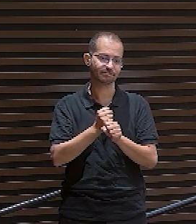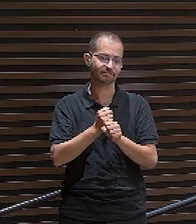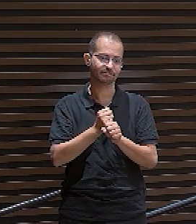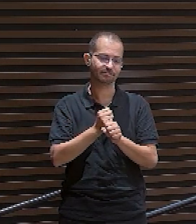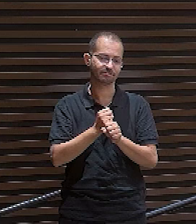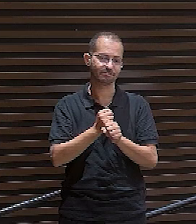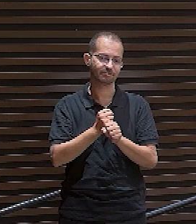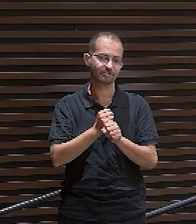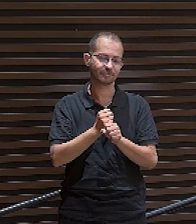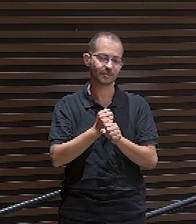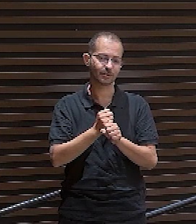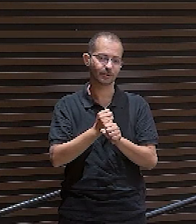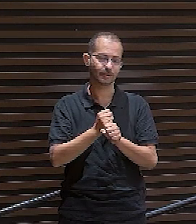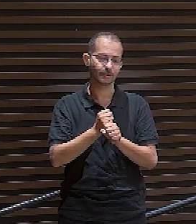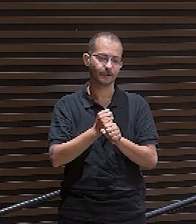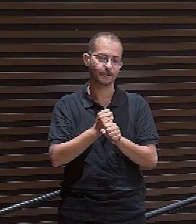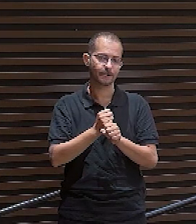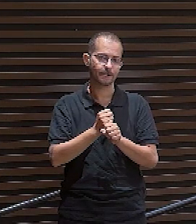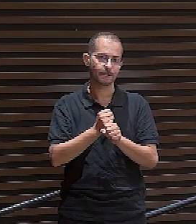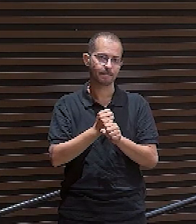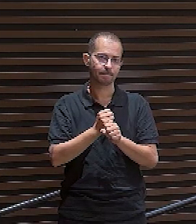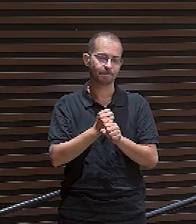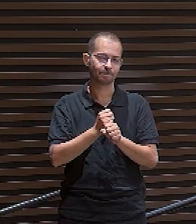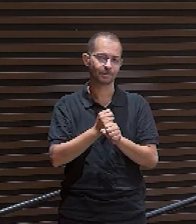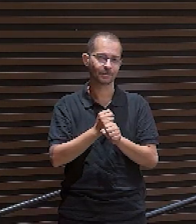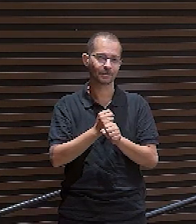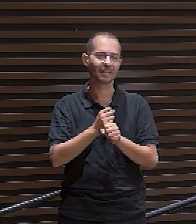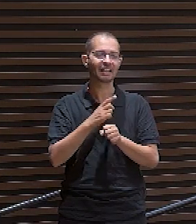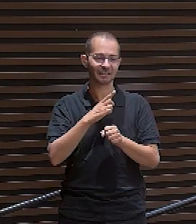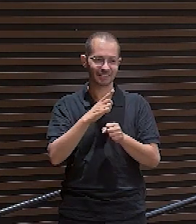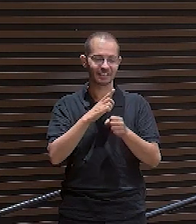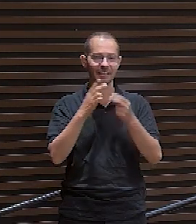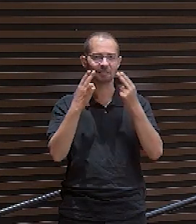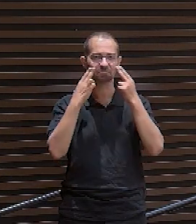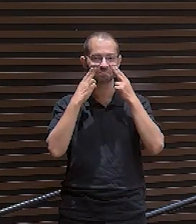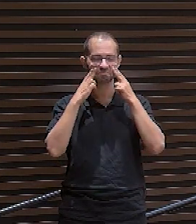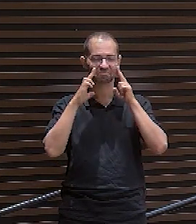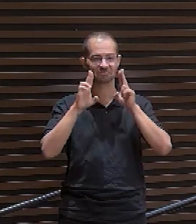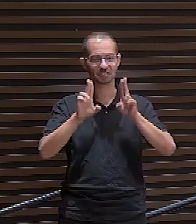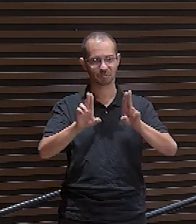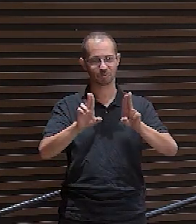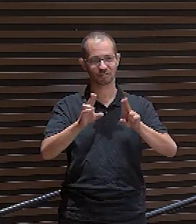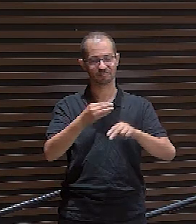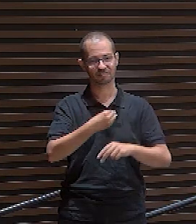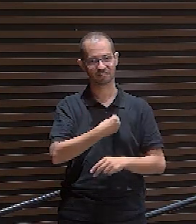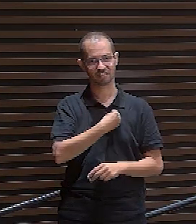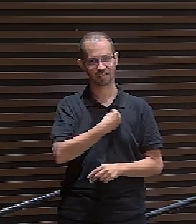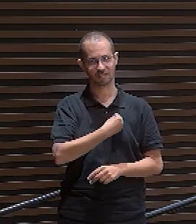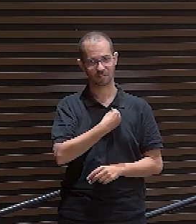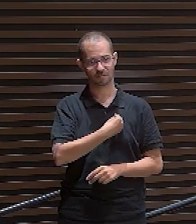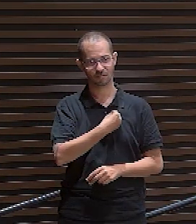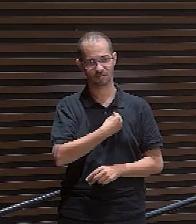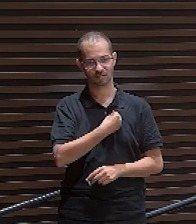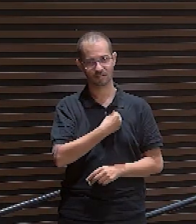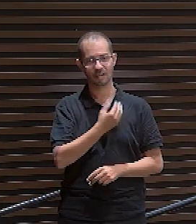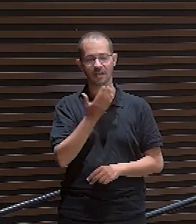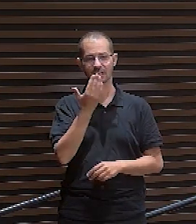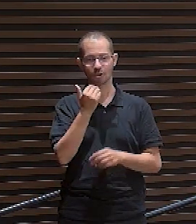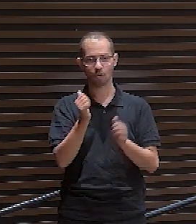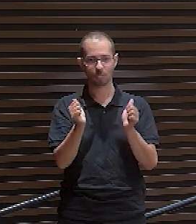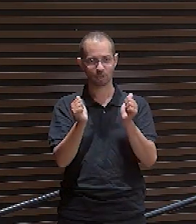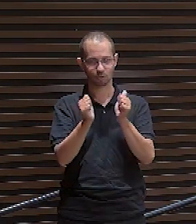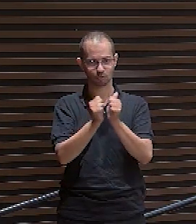O companheiro está vivo. Esse é companheiro mesmo, que come pão junto, o pão